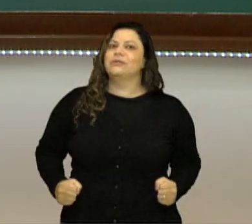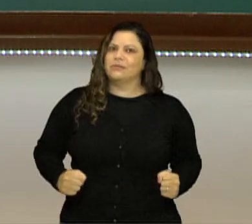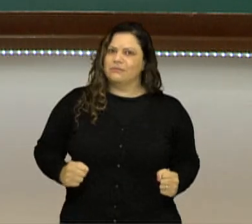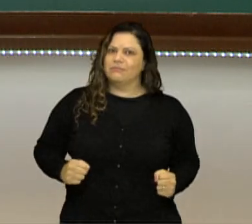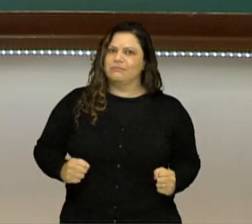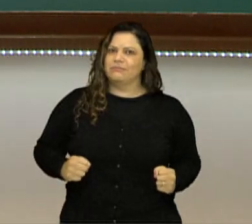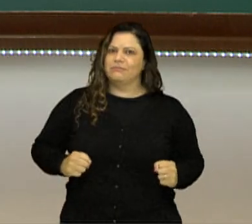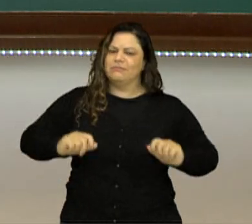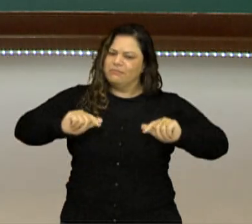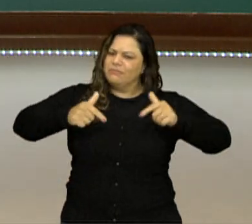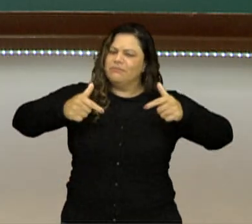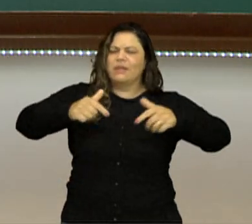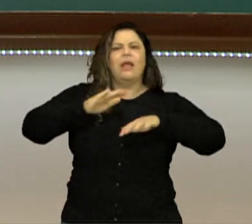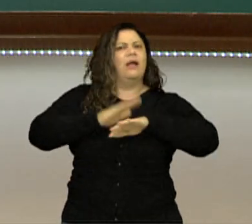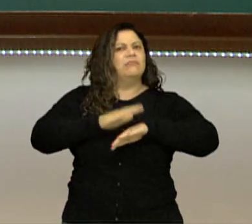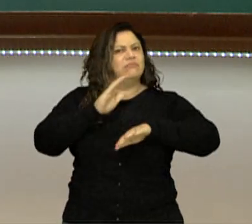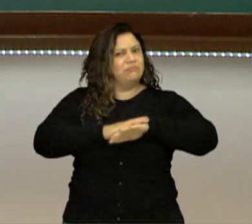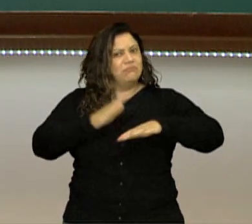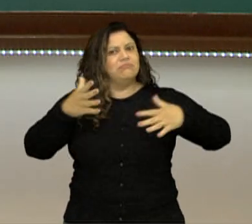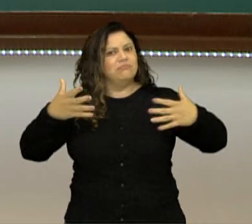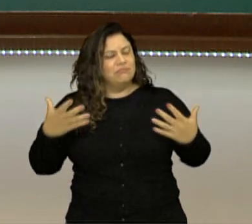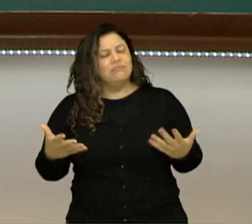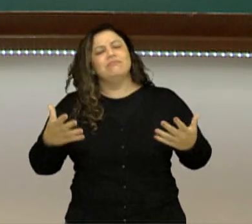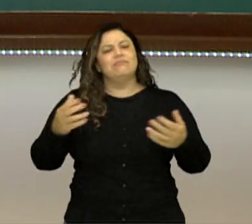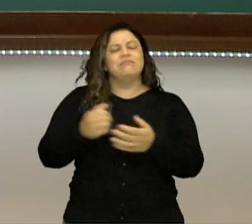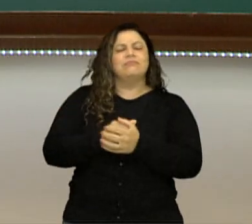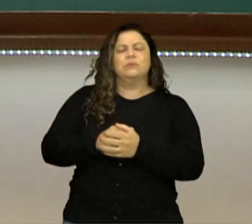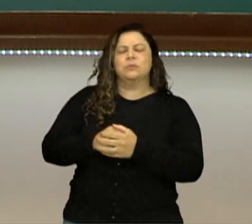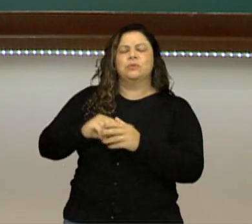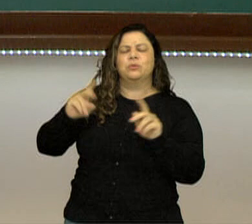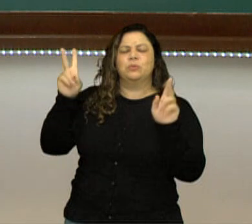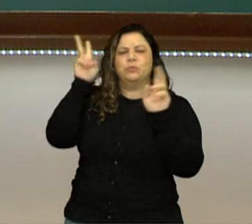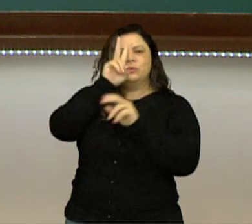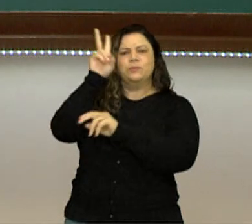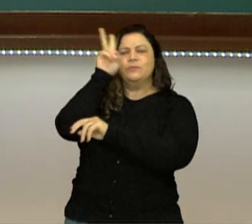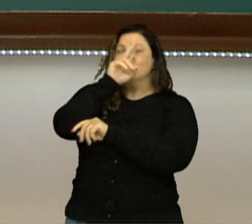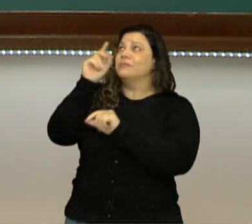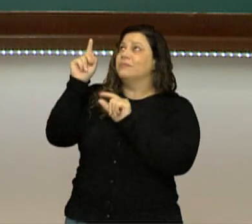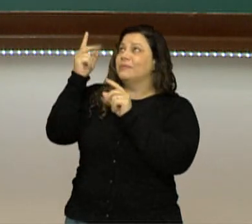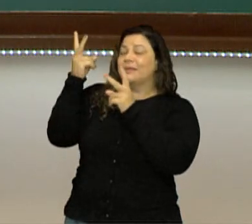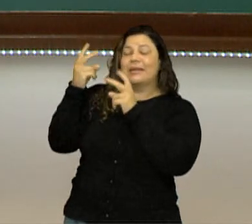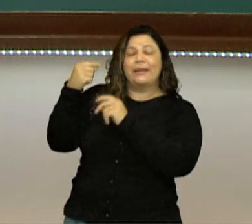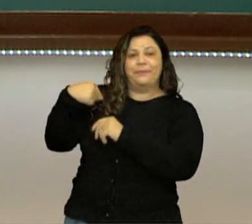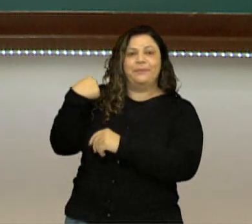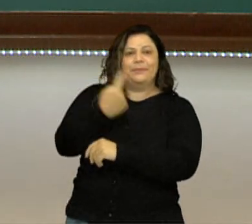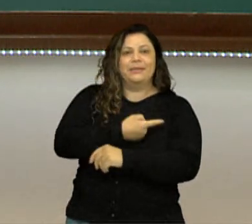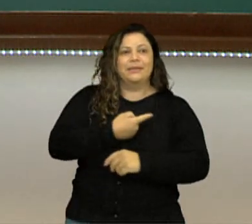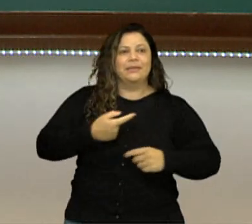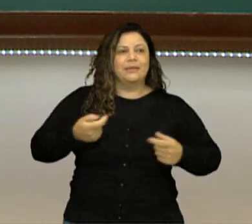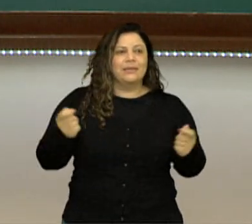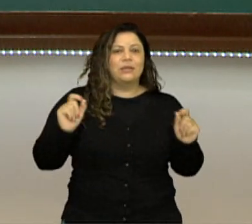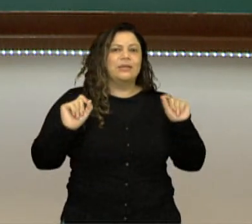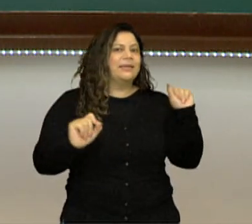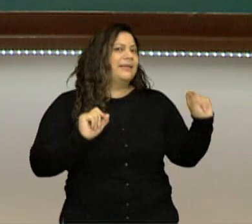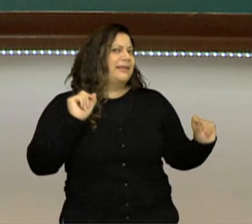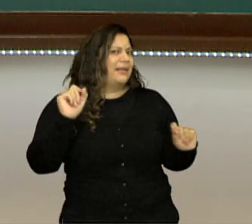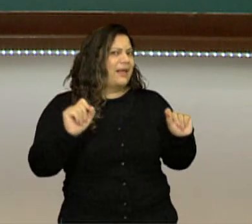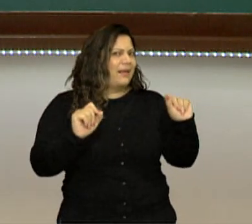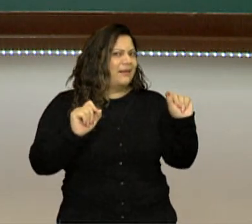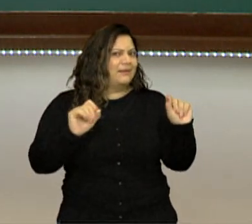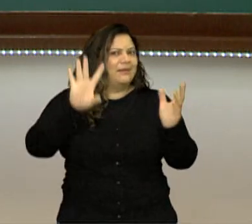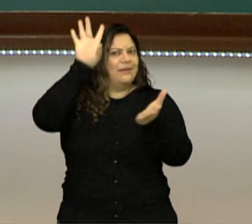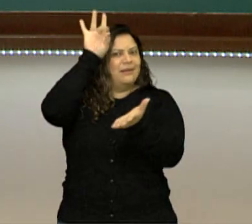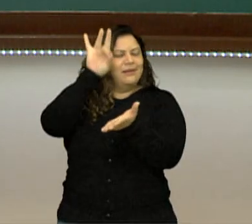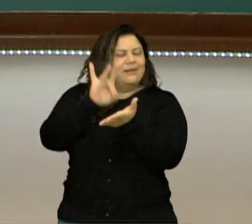ações que lembram, imagens que lembram essas ações para nós, né? Então, quem está